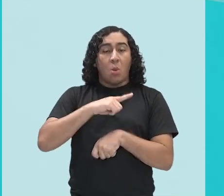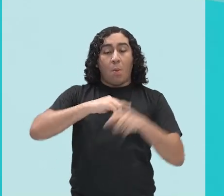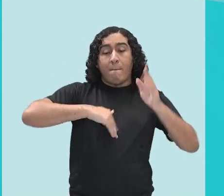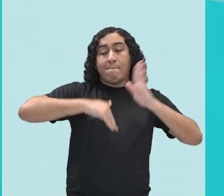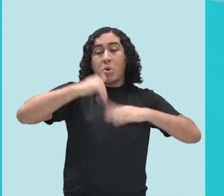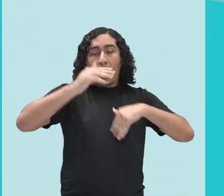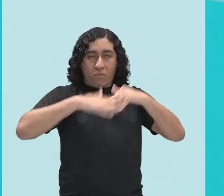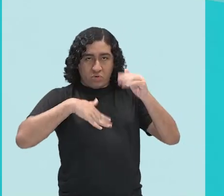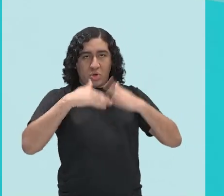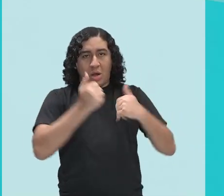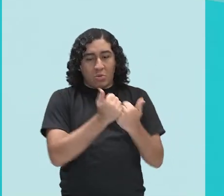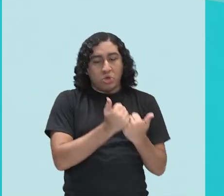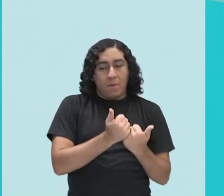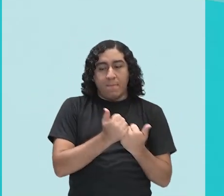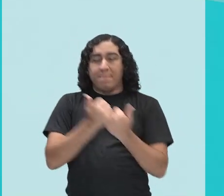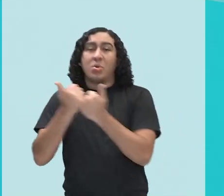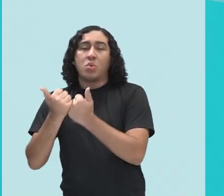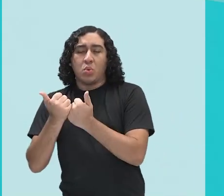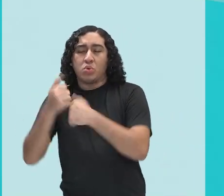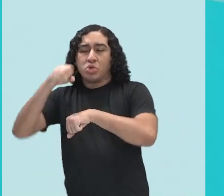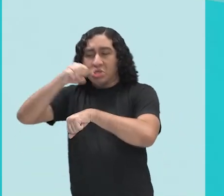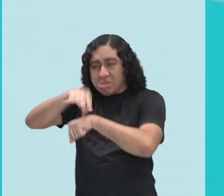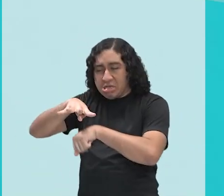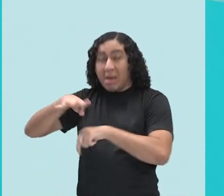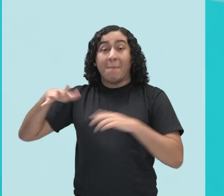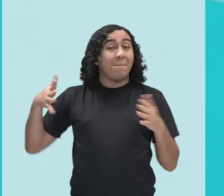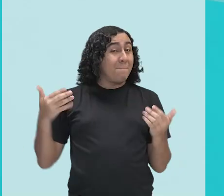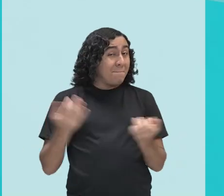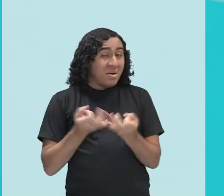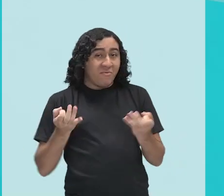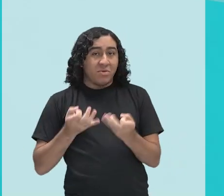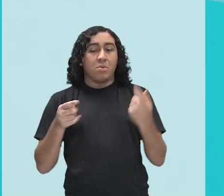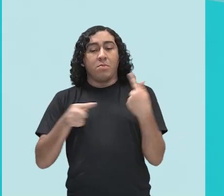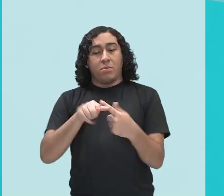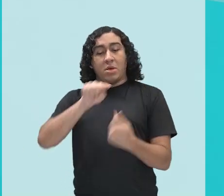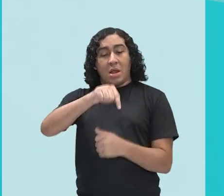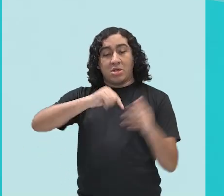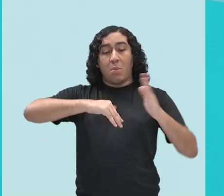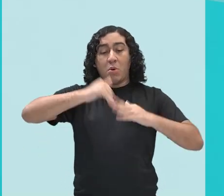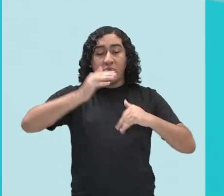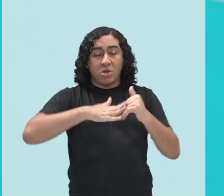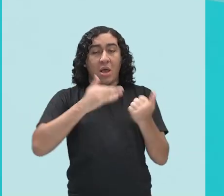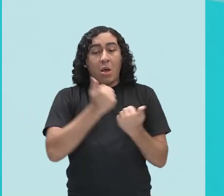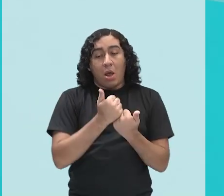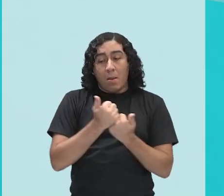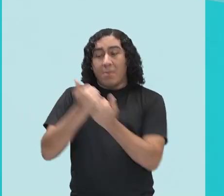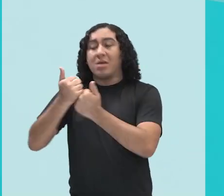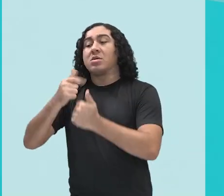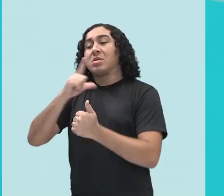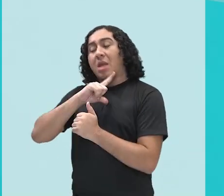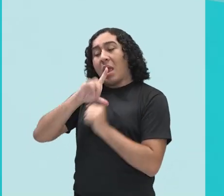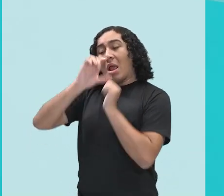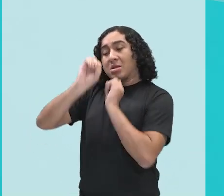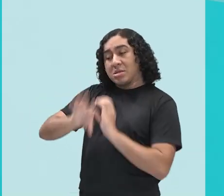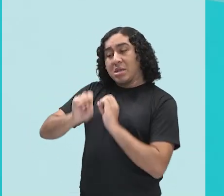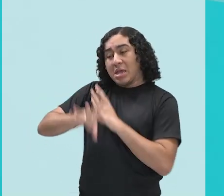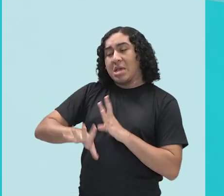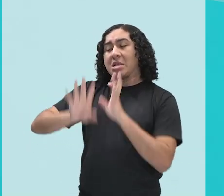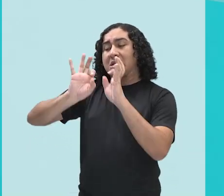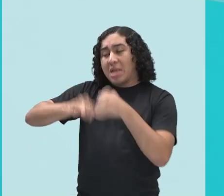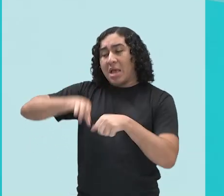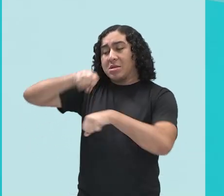educação física aí para lhe auxiliar, melhor ainda, certo? Porque daí ele vai lhe orientar direitinho e aí os seus resultados vão